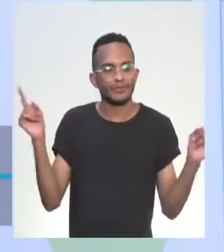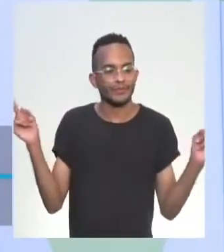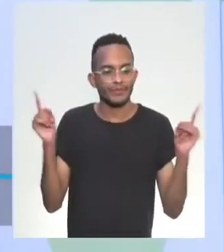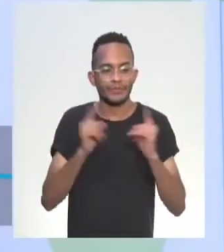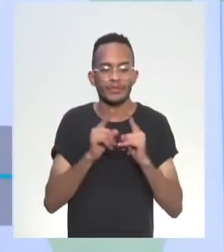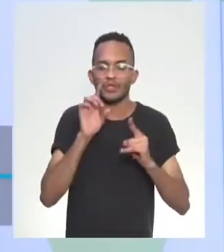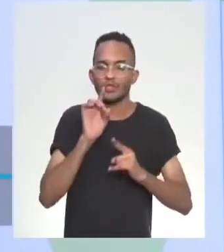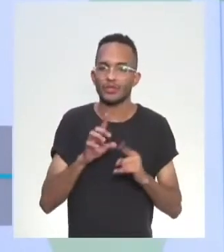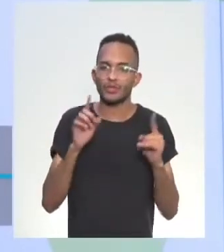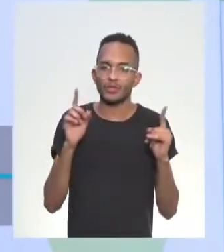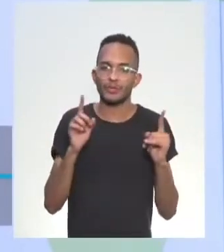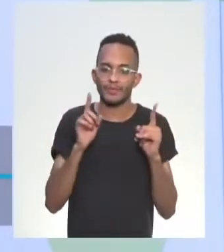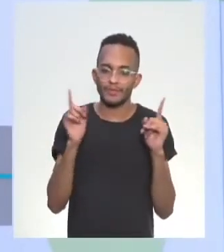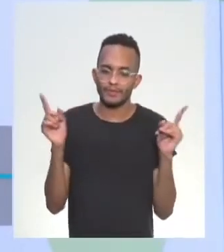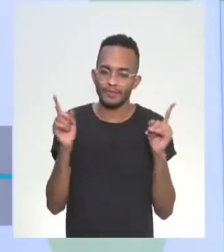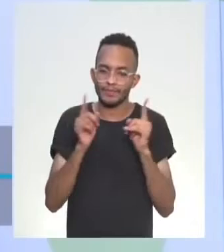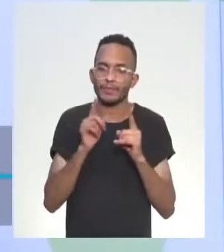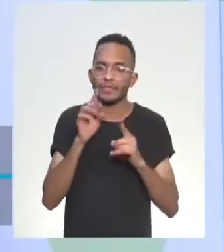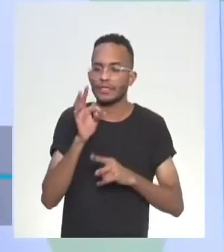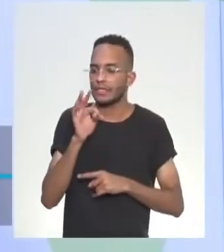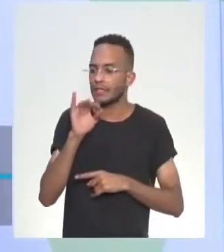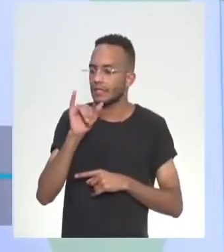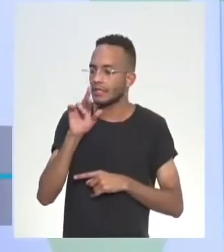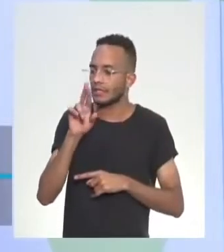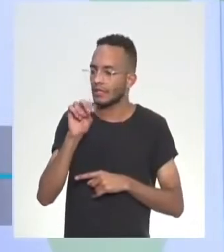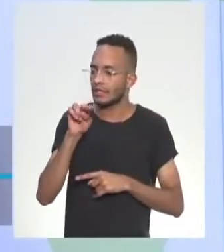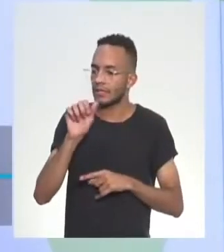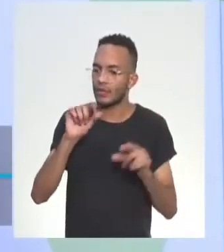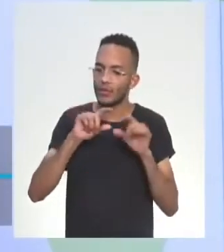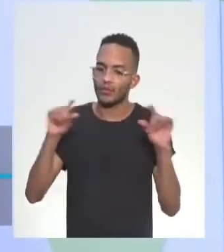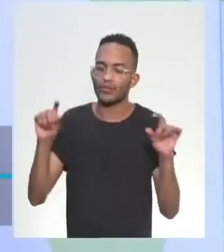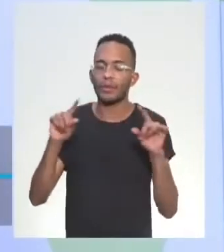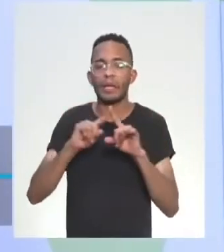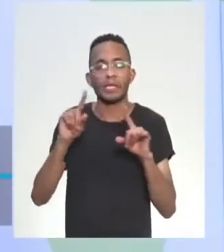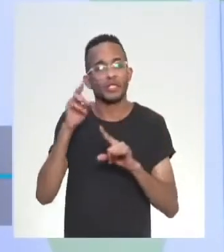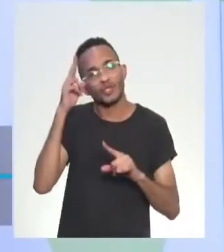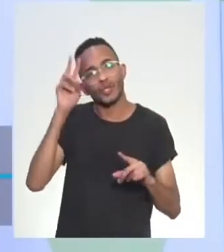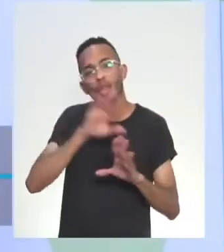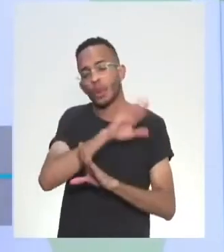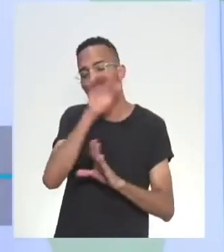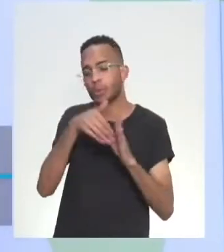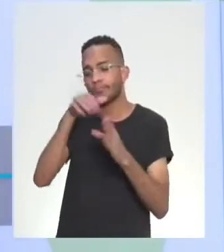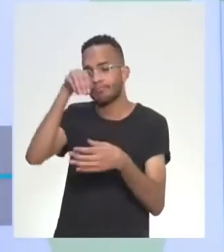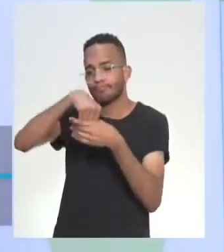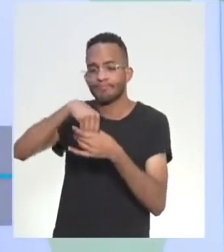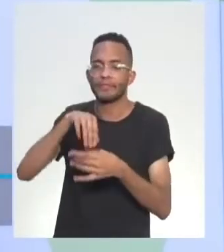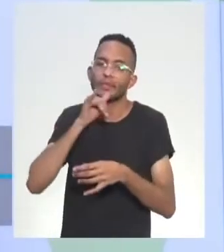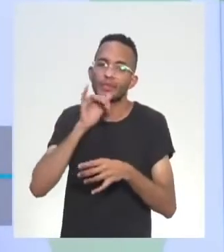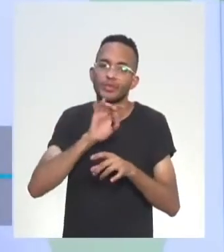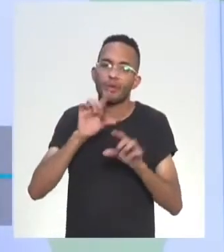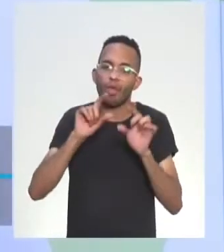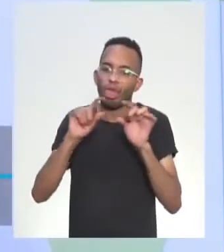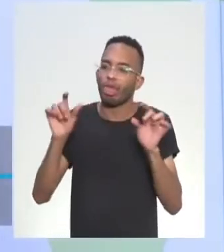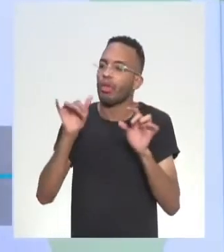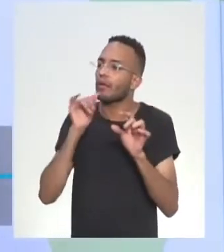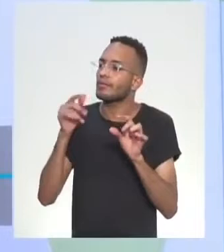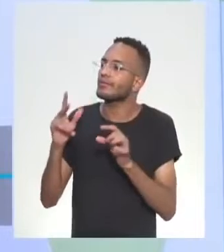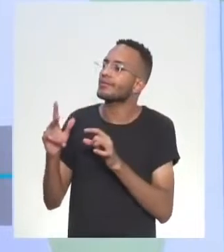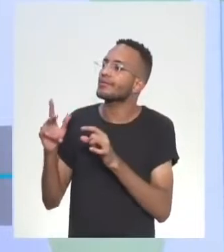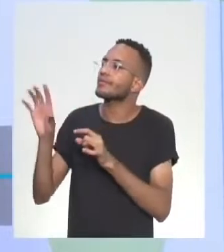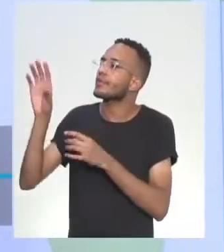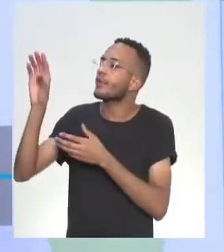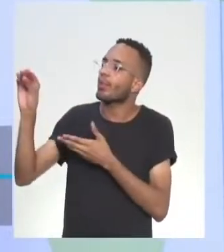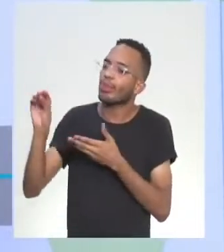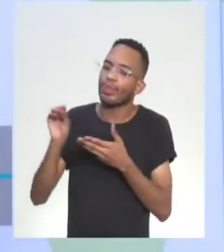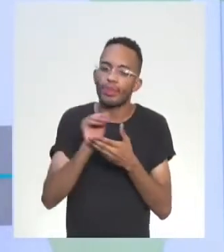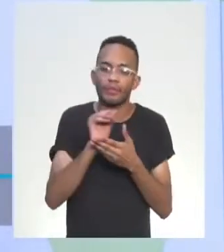menor, é só uma tirinha mesmo, a própria palavra diz, né, mas a história está completa ali. Não pode ser só uma tirinha que foi tirada de um quadrinho. Se